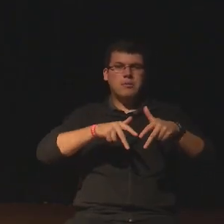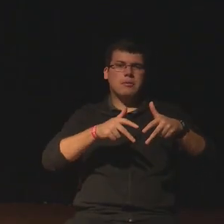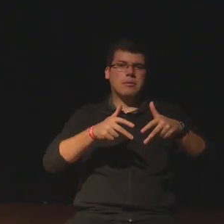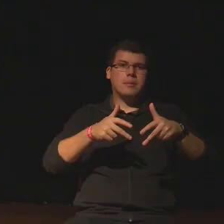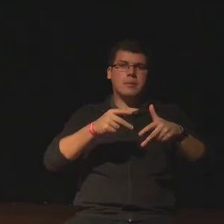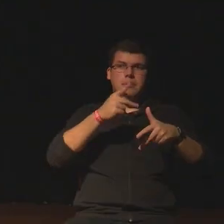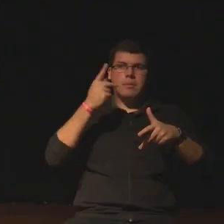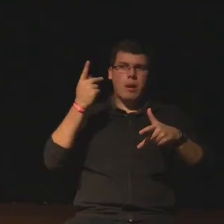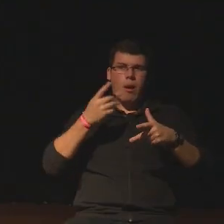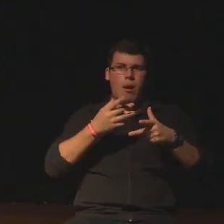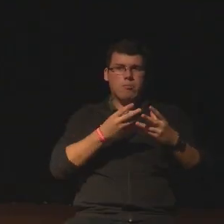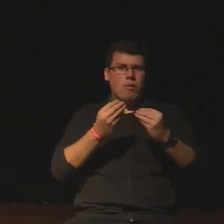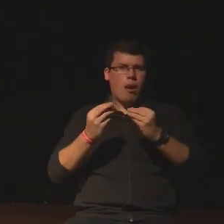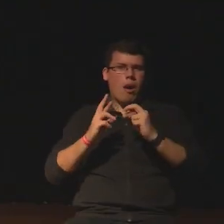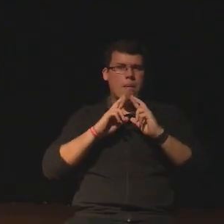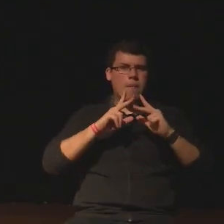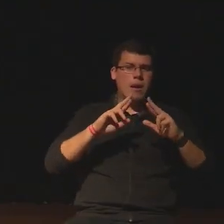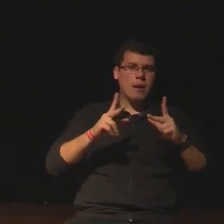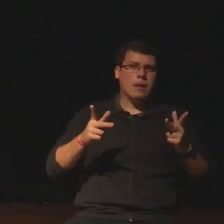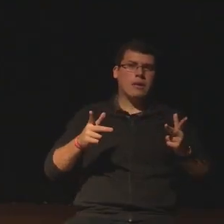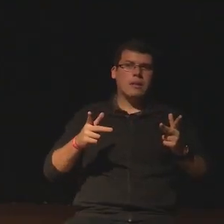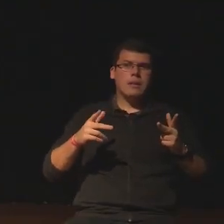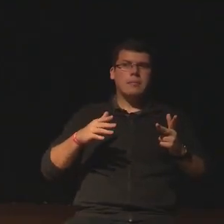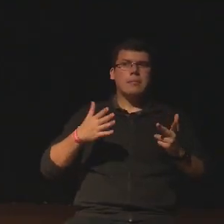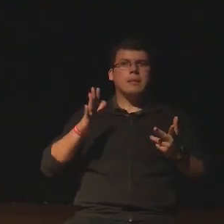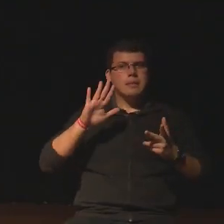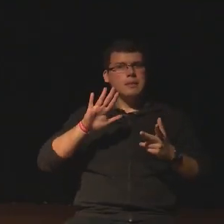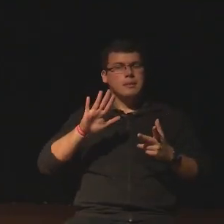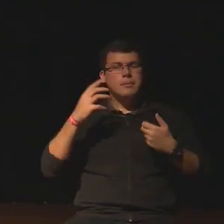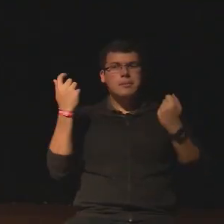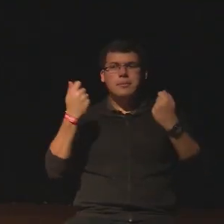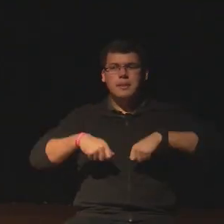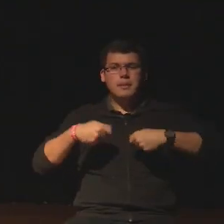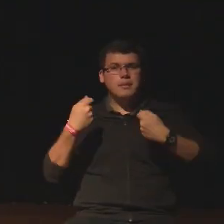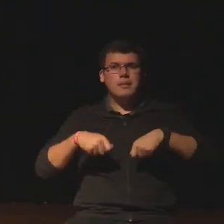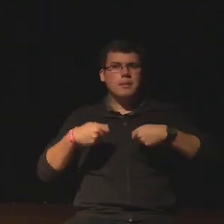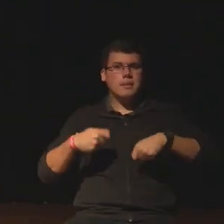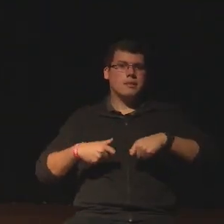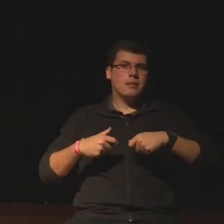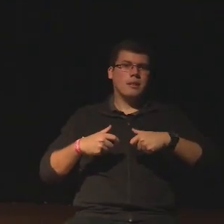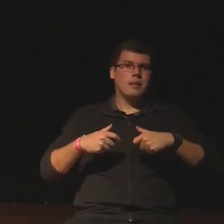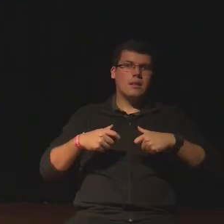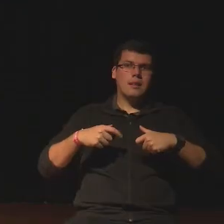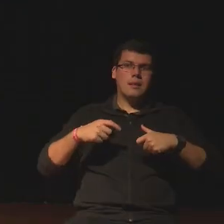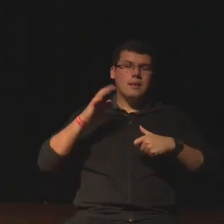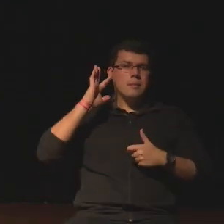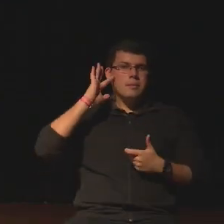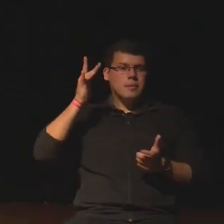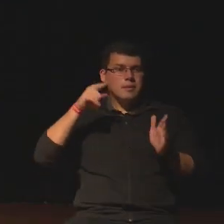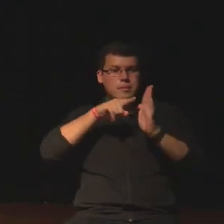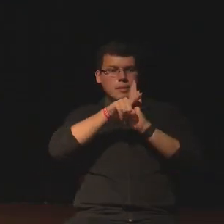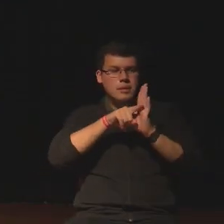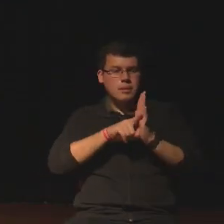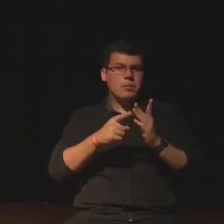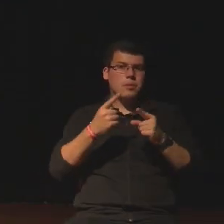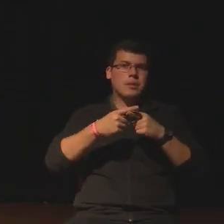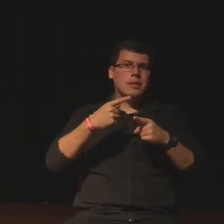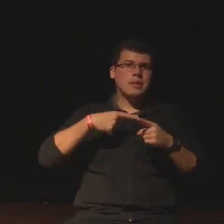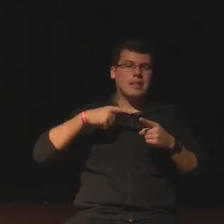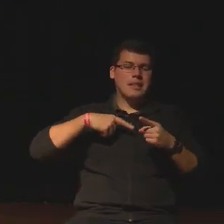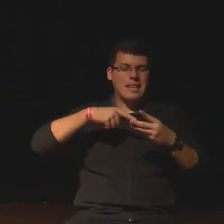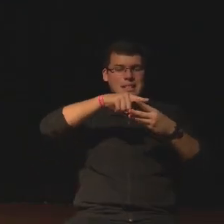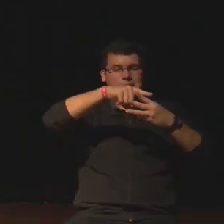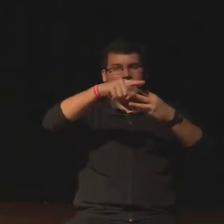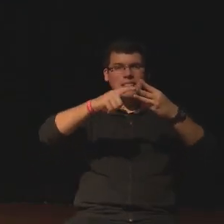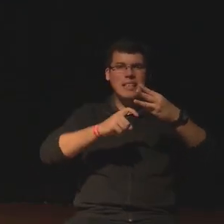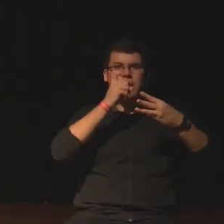Mas o outro fluxo tem que ser pensado. Eu tenho o Hospital 9 de Julho, eu tenho o Hospital Sírio-Libanês, eu tenho o IGESP, né? Tem 3 grandes